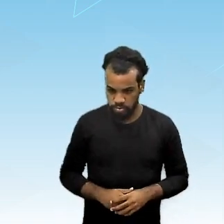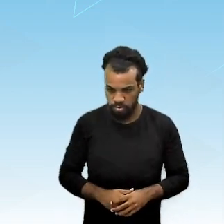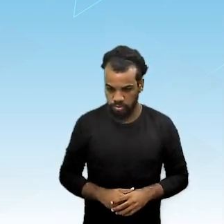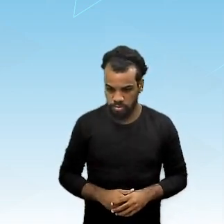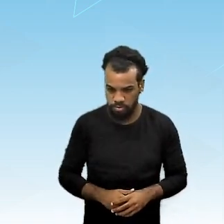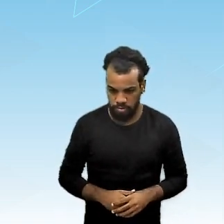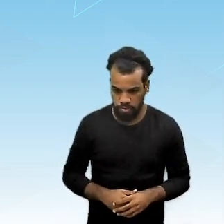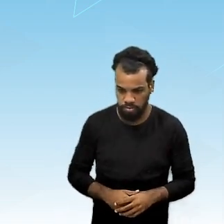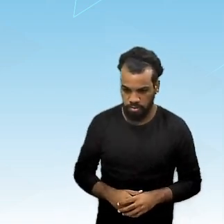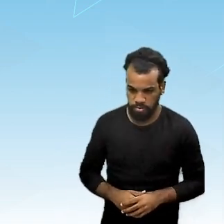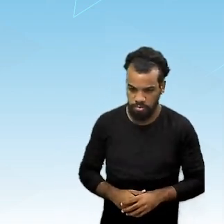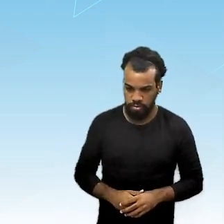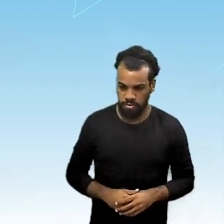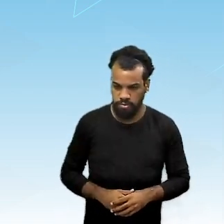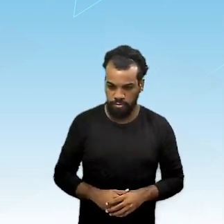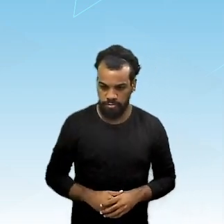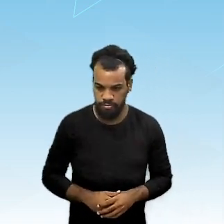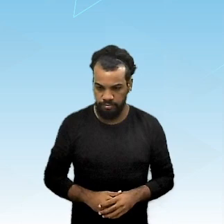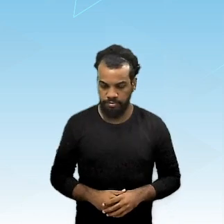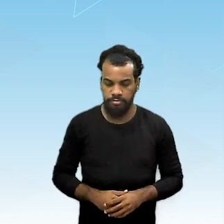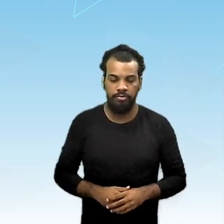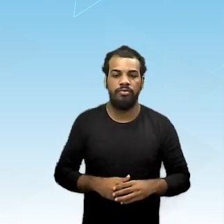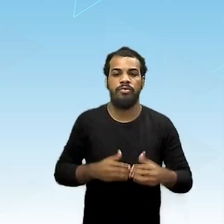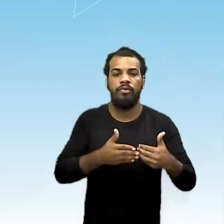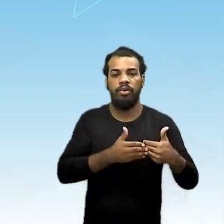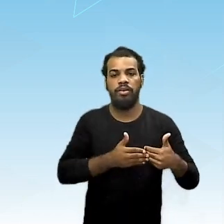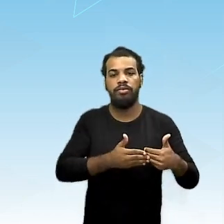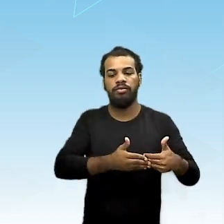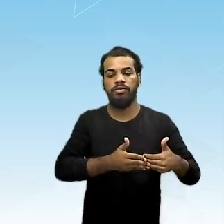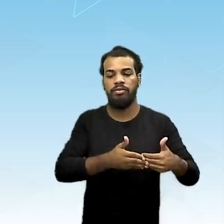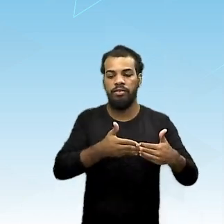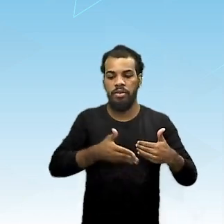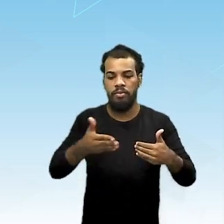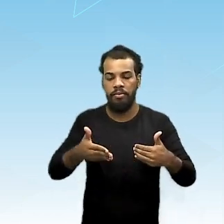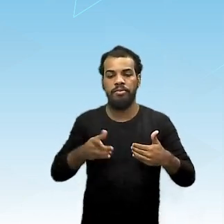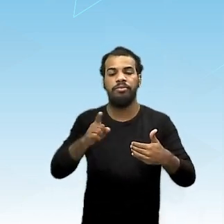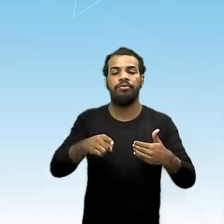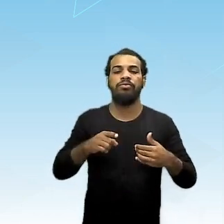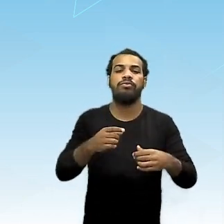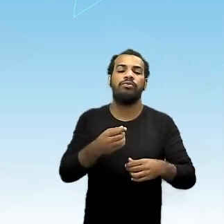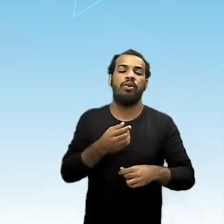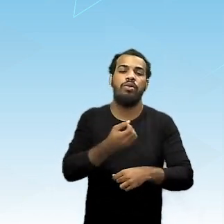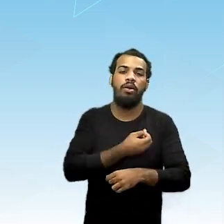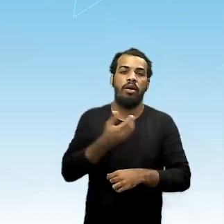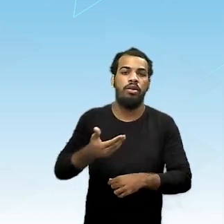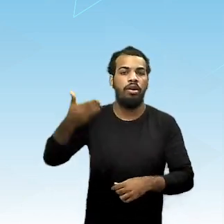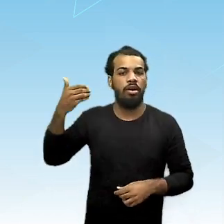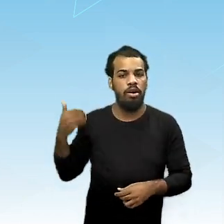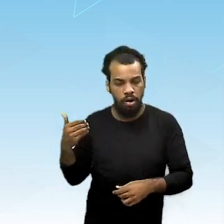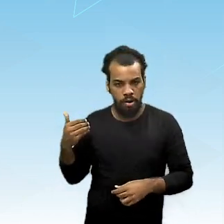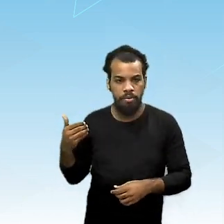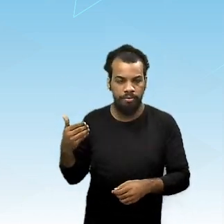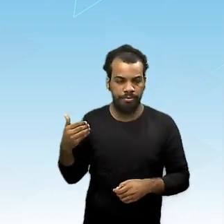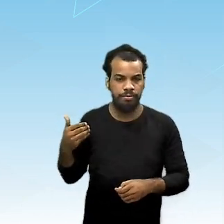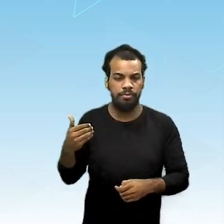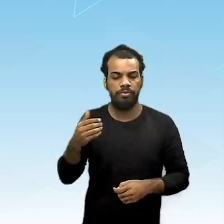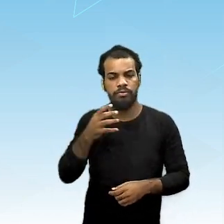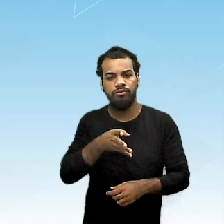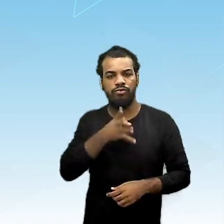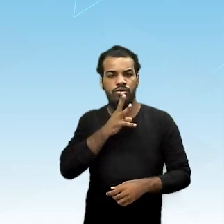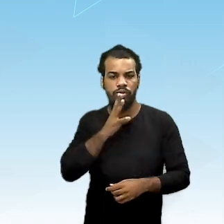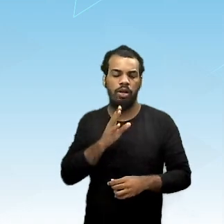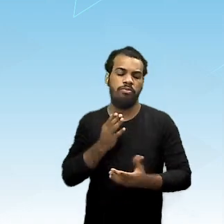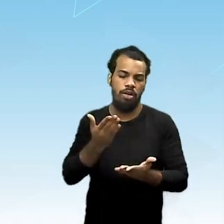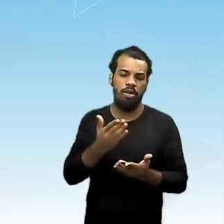Uma sequência é recursiva quando cada termo depende do termo anterior ou termos anteriores, conhecido o termo